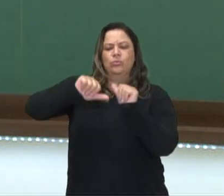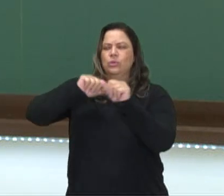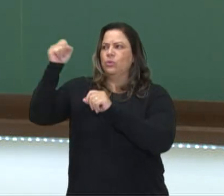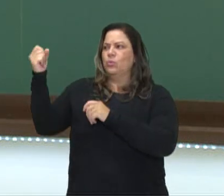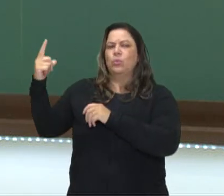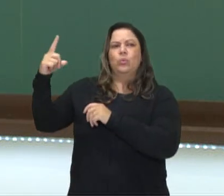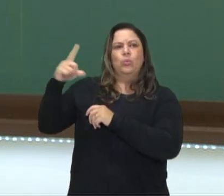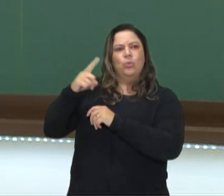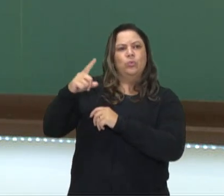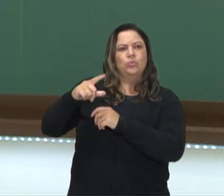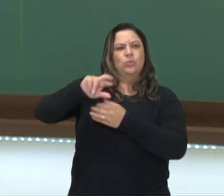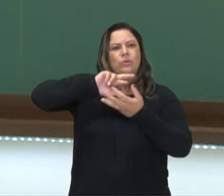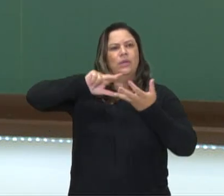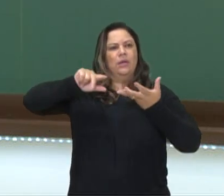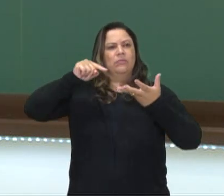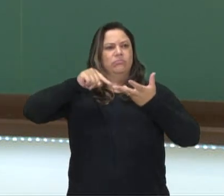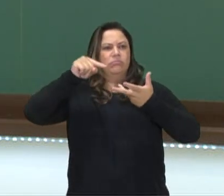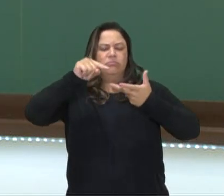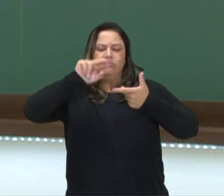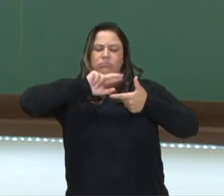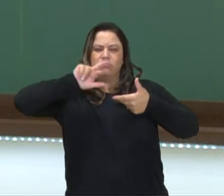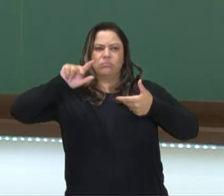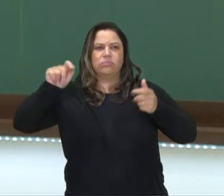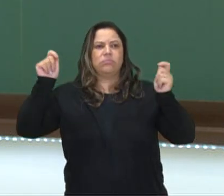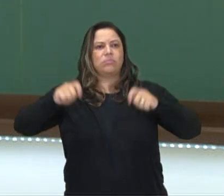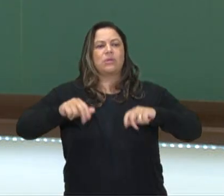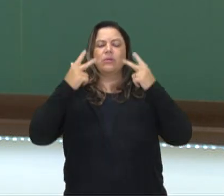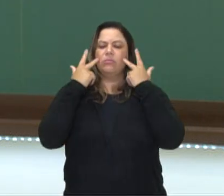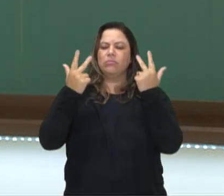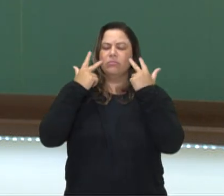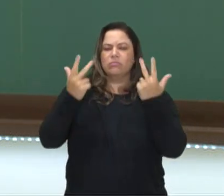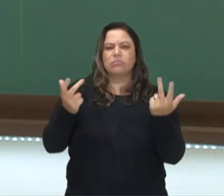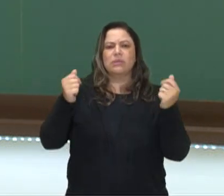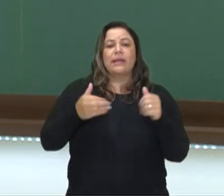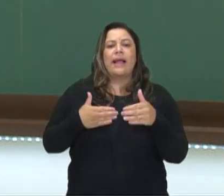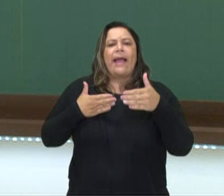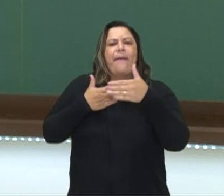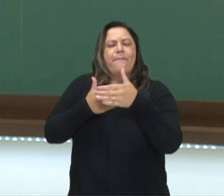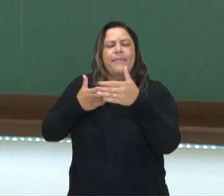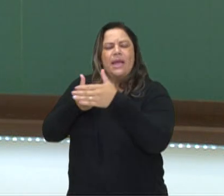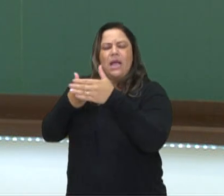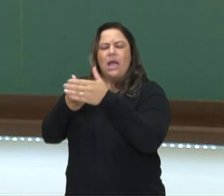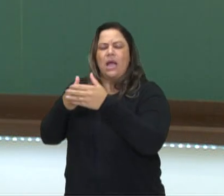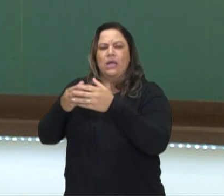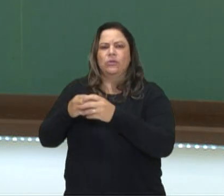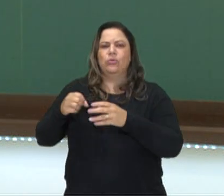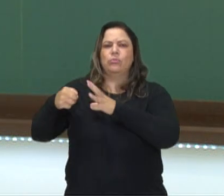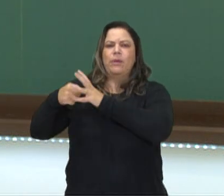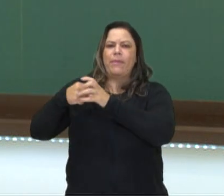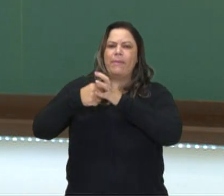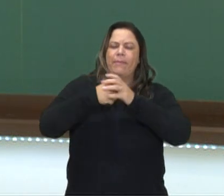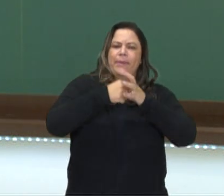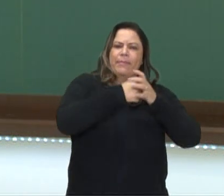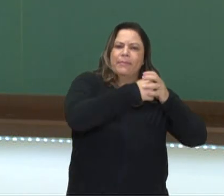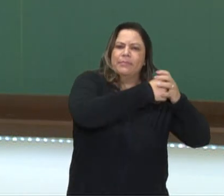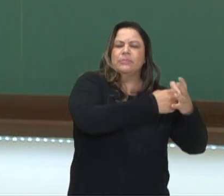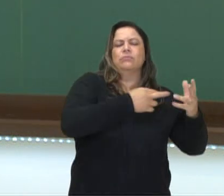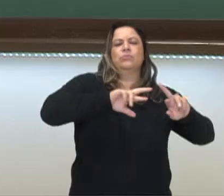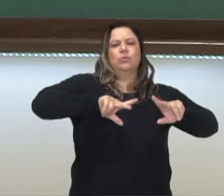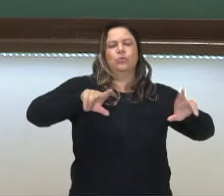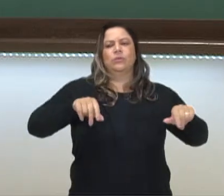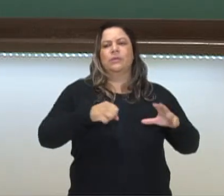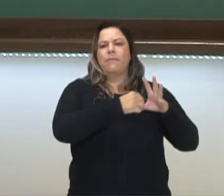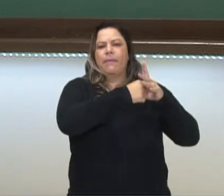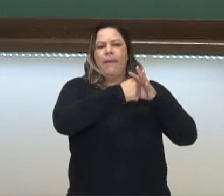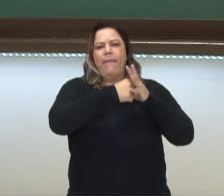órbita terrestre, o impacto de meteoritos também, como sendo possíveis causas naturais para a modificação do clima.